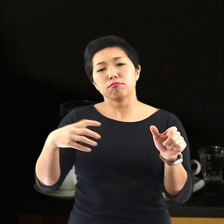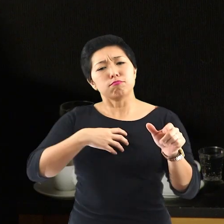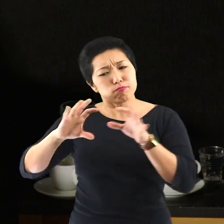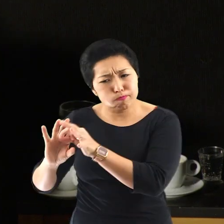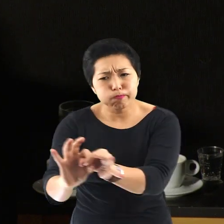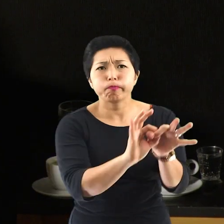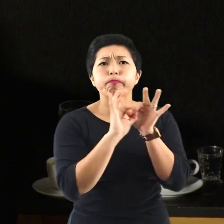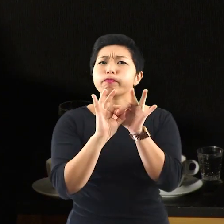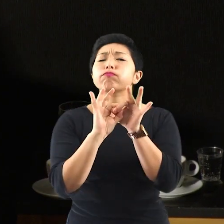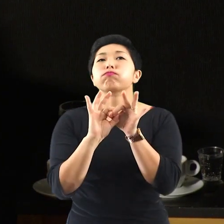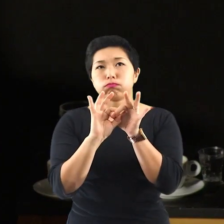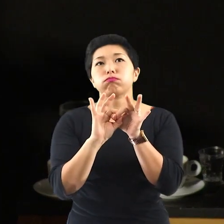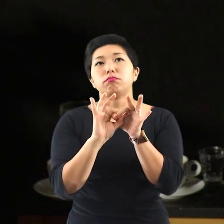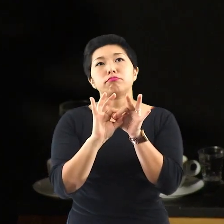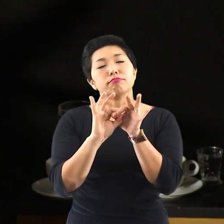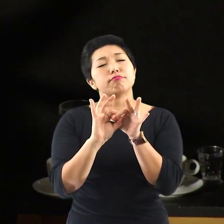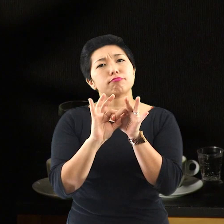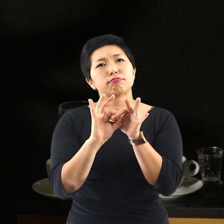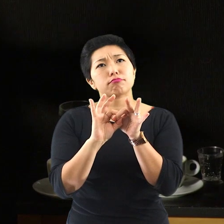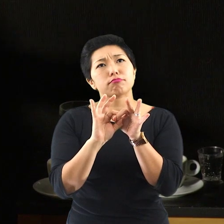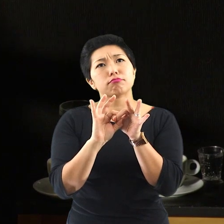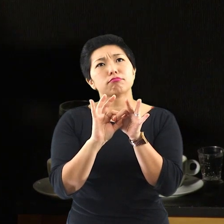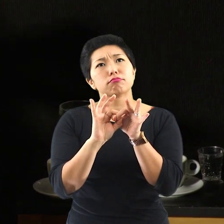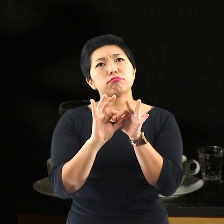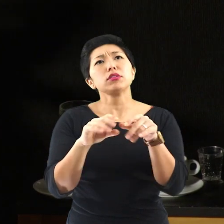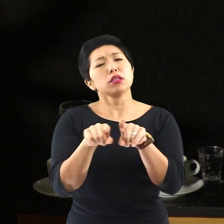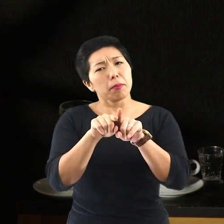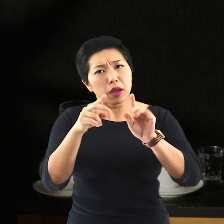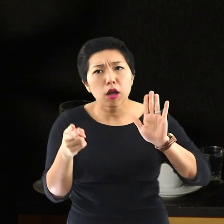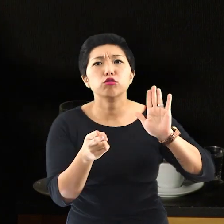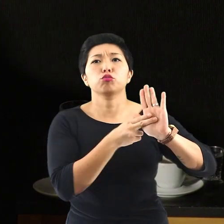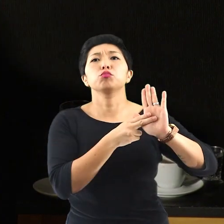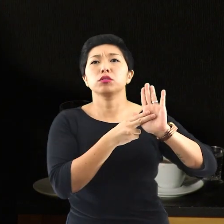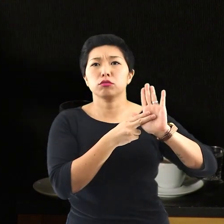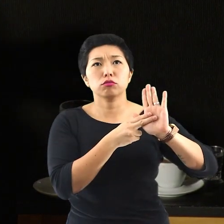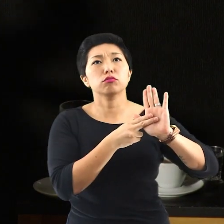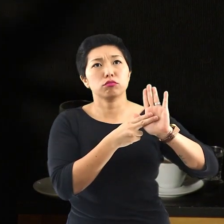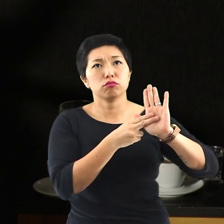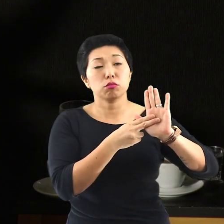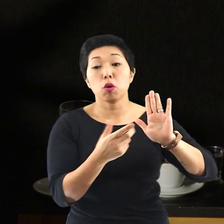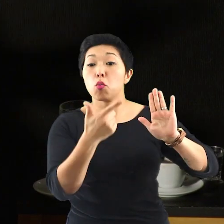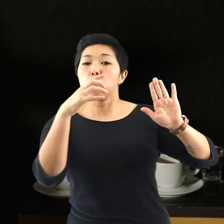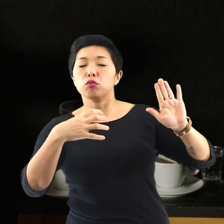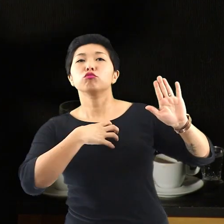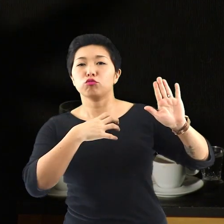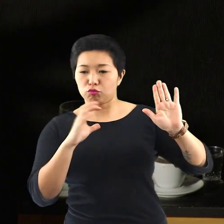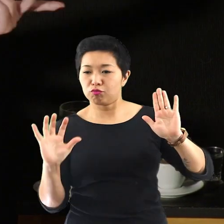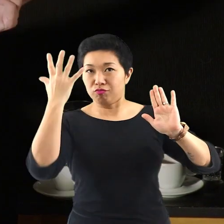mais elas vão se fortalecendo, né, até assumindo uma nova